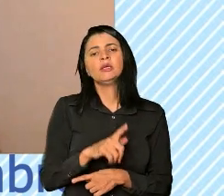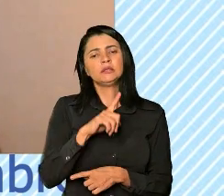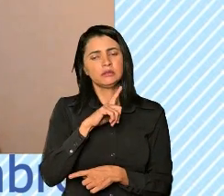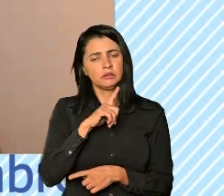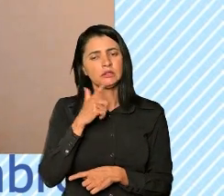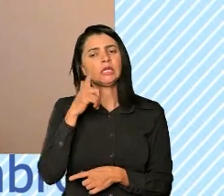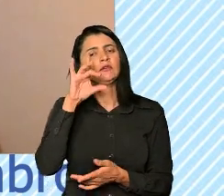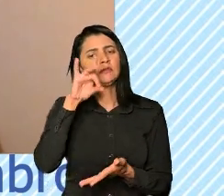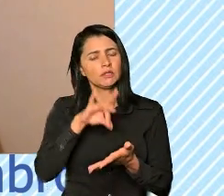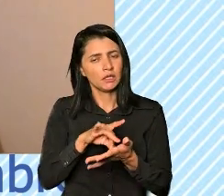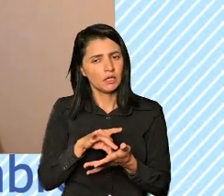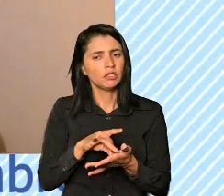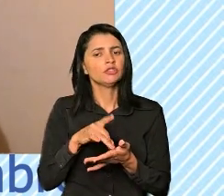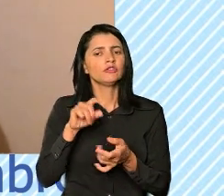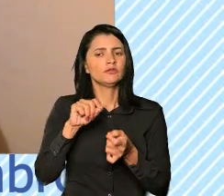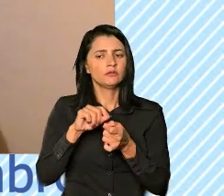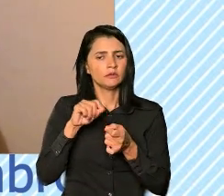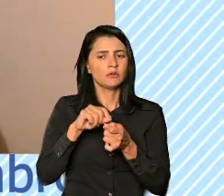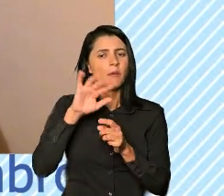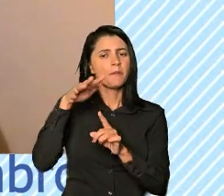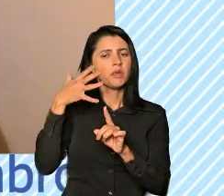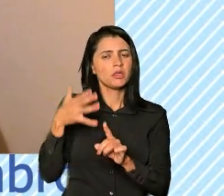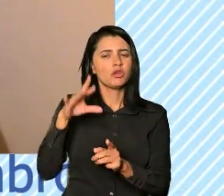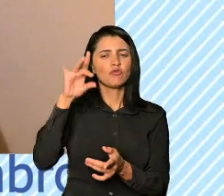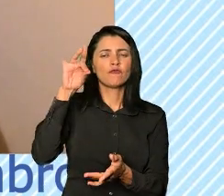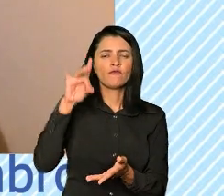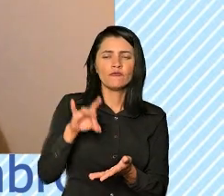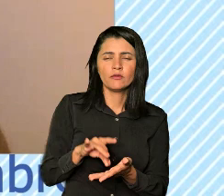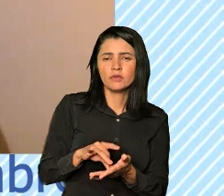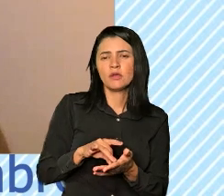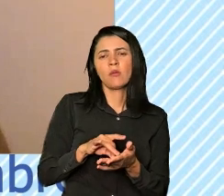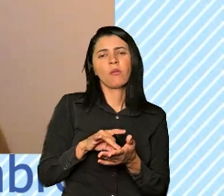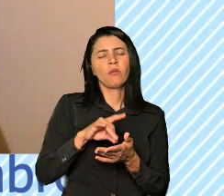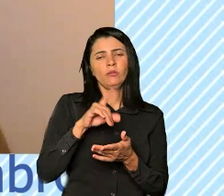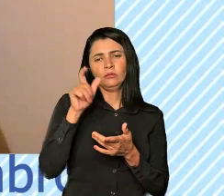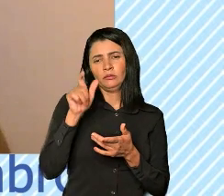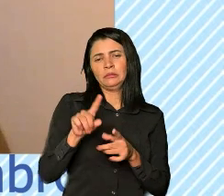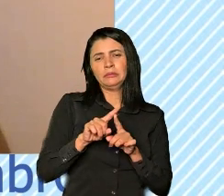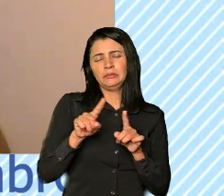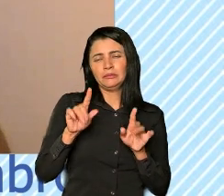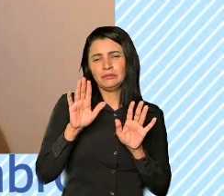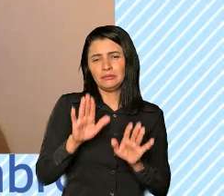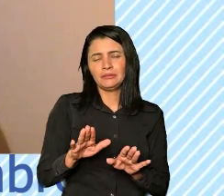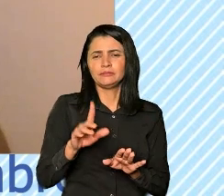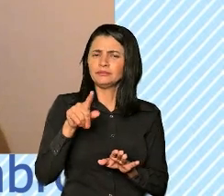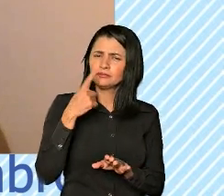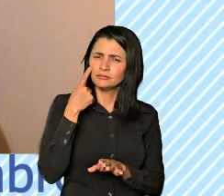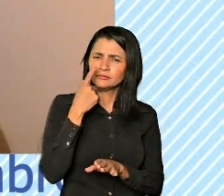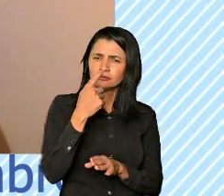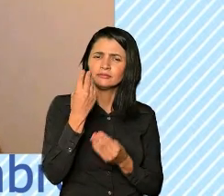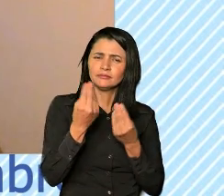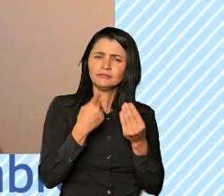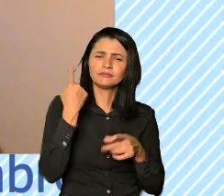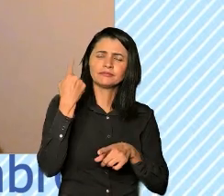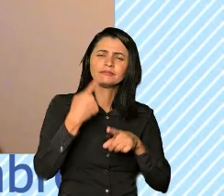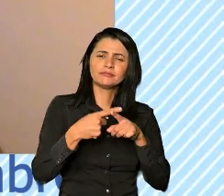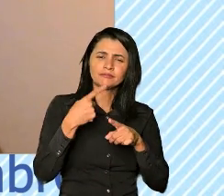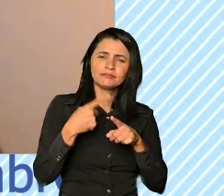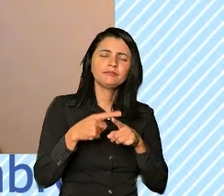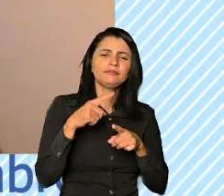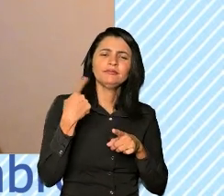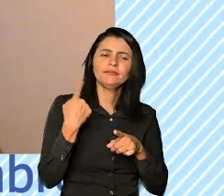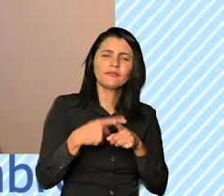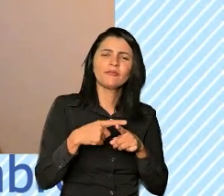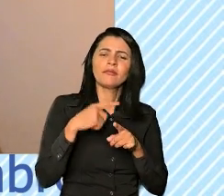Teria realmente feito essa homenagem oficial, né? Como herói nacional. Mas E o é caso do Paulo interessante, né? Freire Porque é